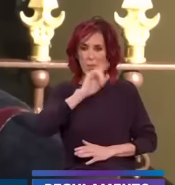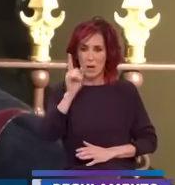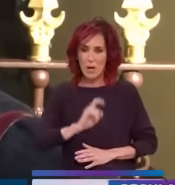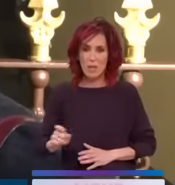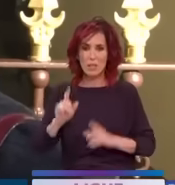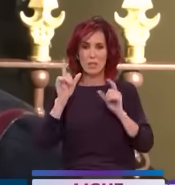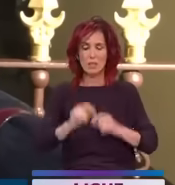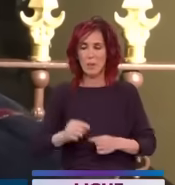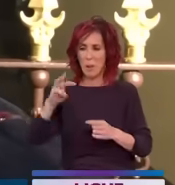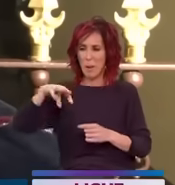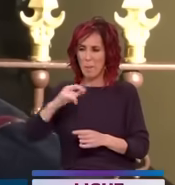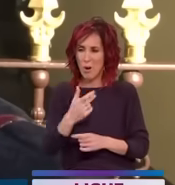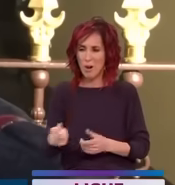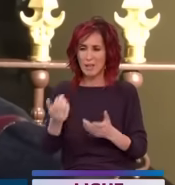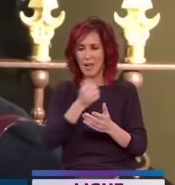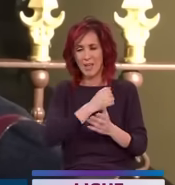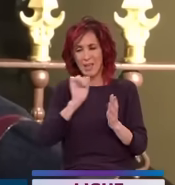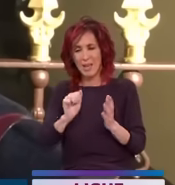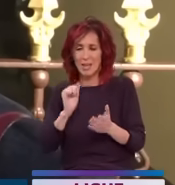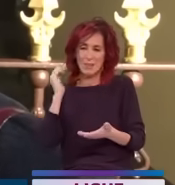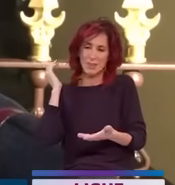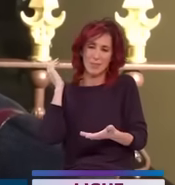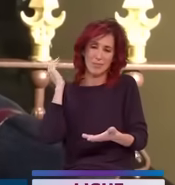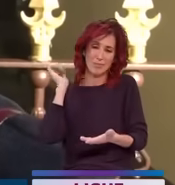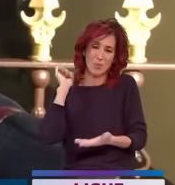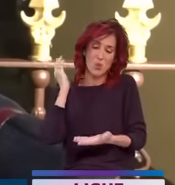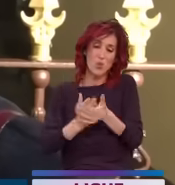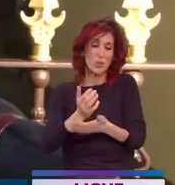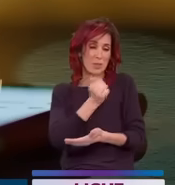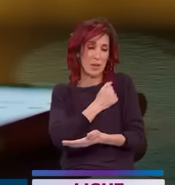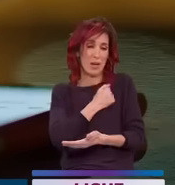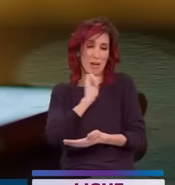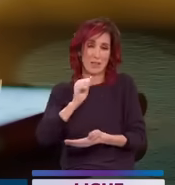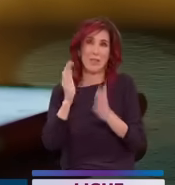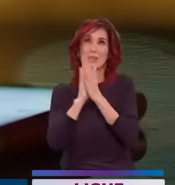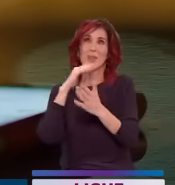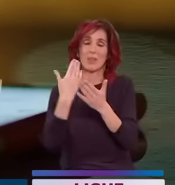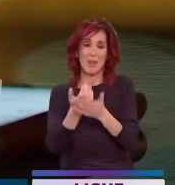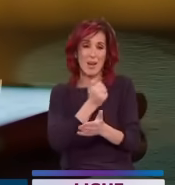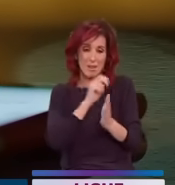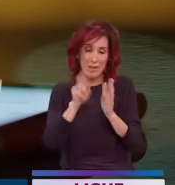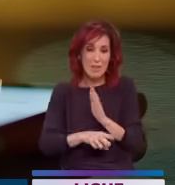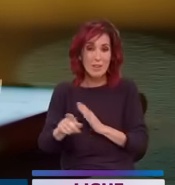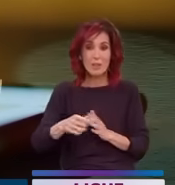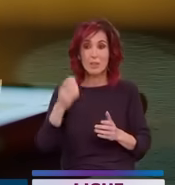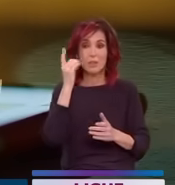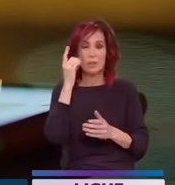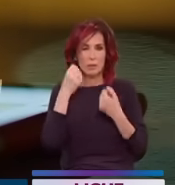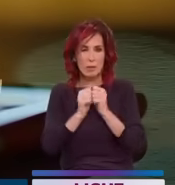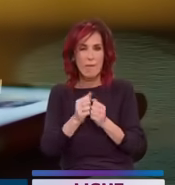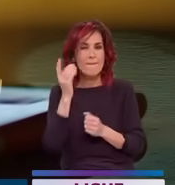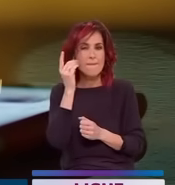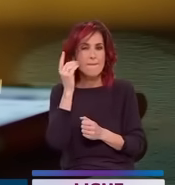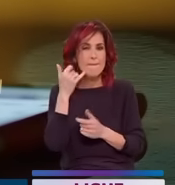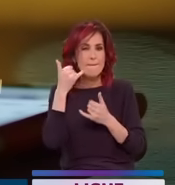e também a Mónica ter a casinha dela, que é a última morada que Deus lhe pode dar. No telemóvel oculto foram feitas